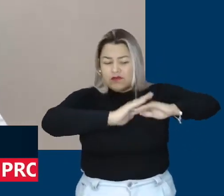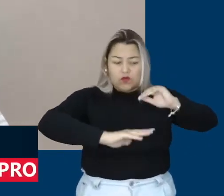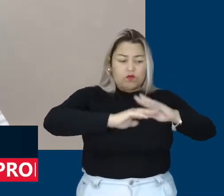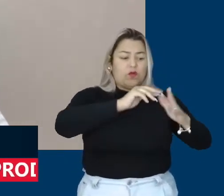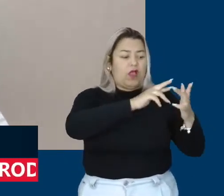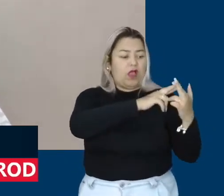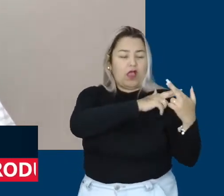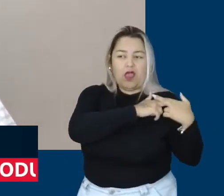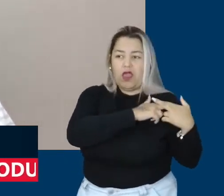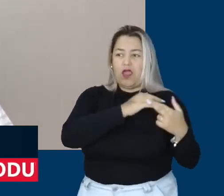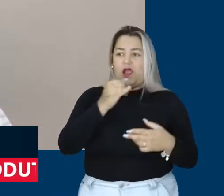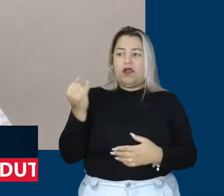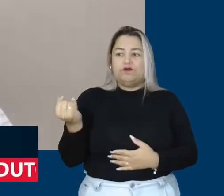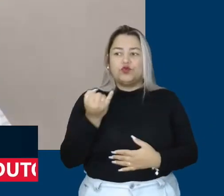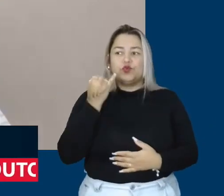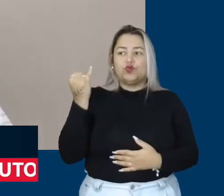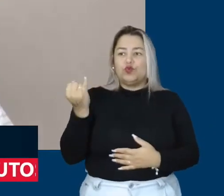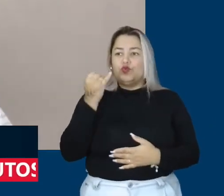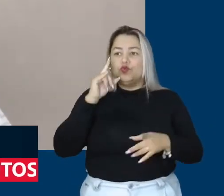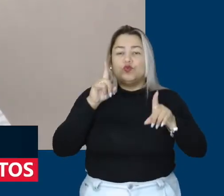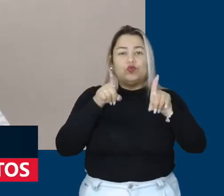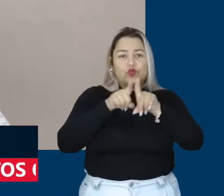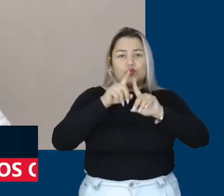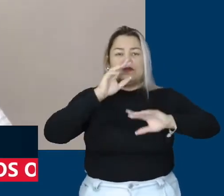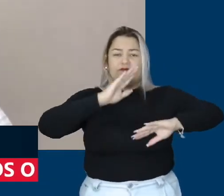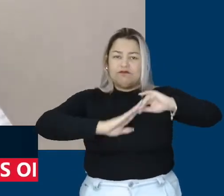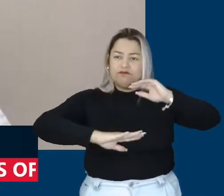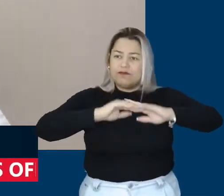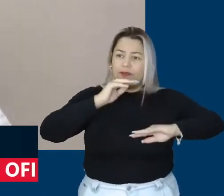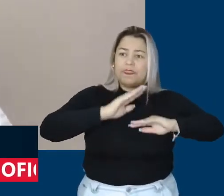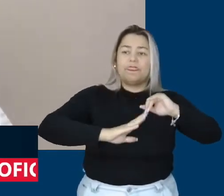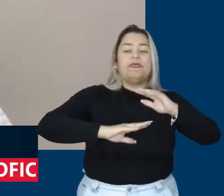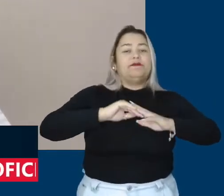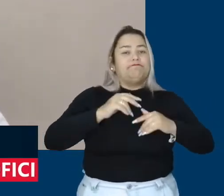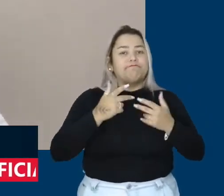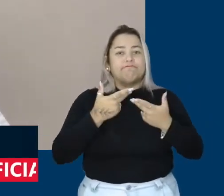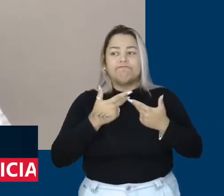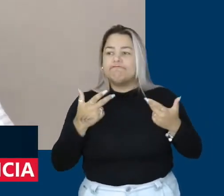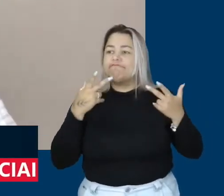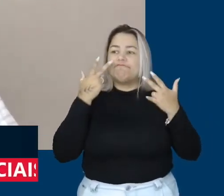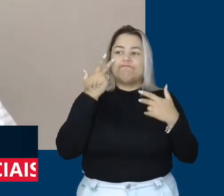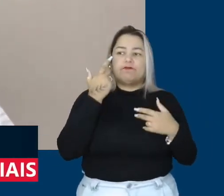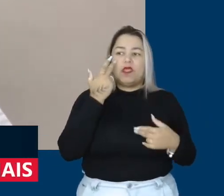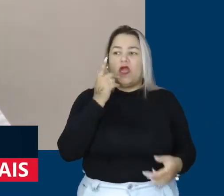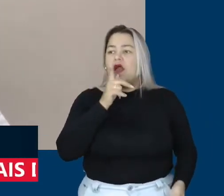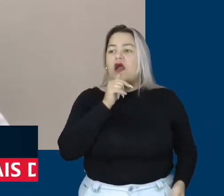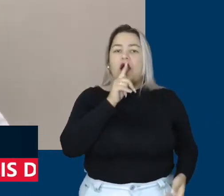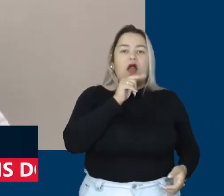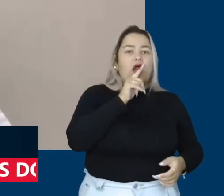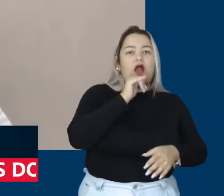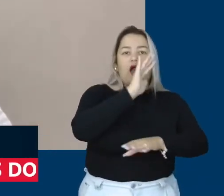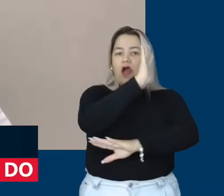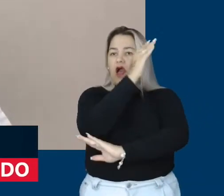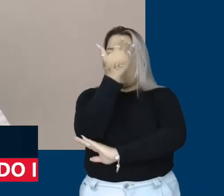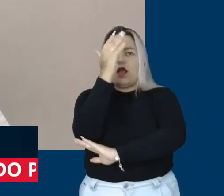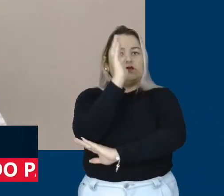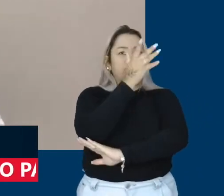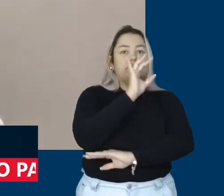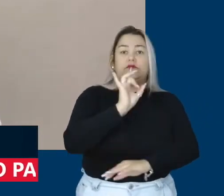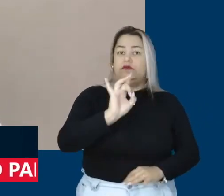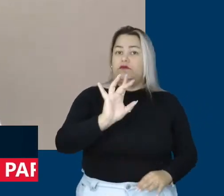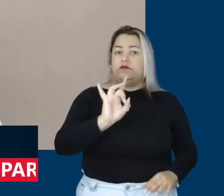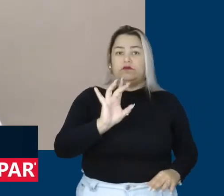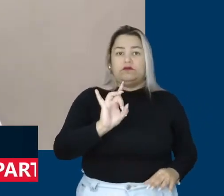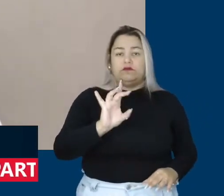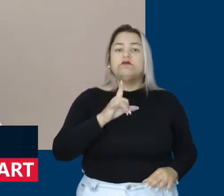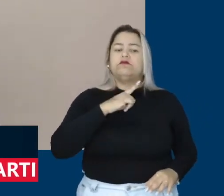não basta ter só as potencialidades, né? Ter os recursos naturais, água, floresta, não basta ser isso, é preciso ter